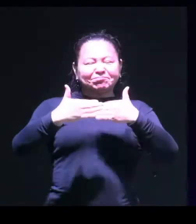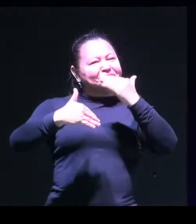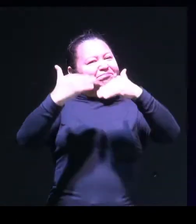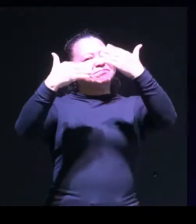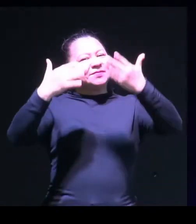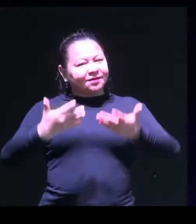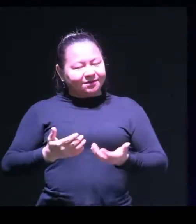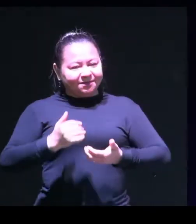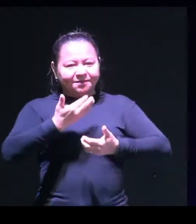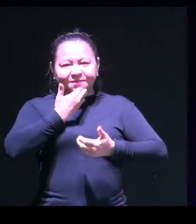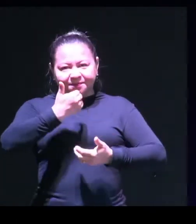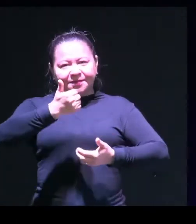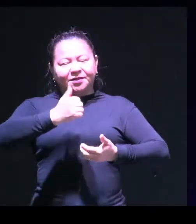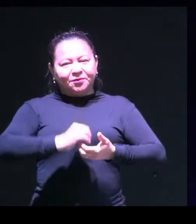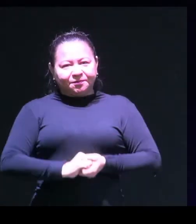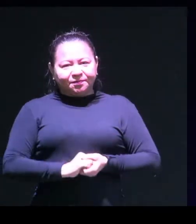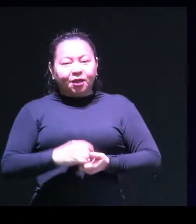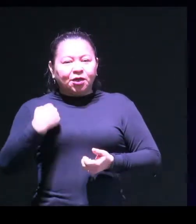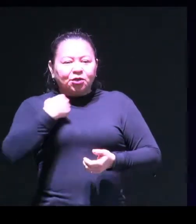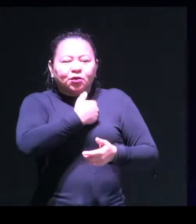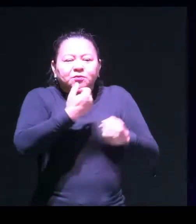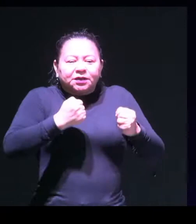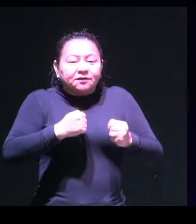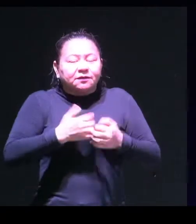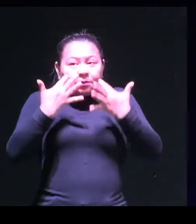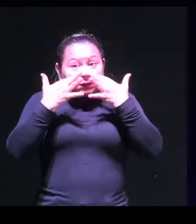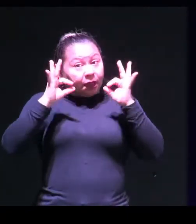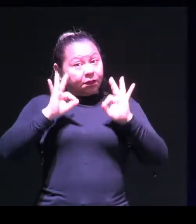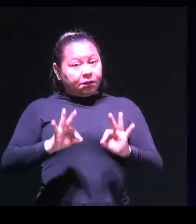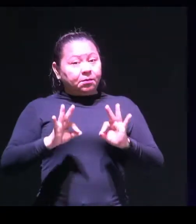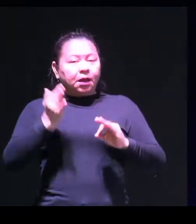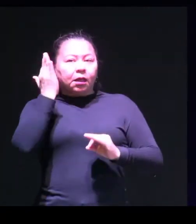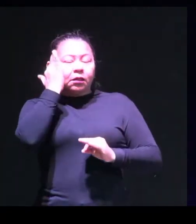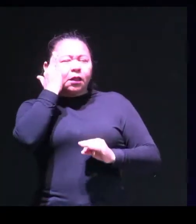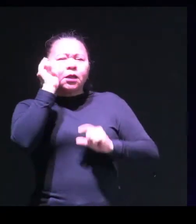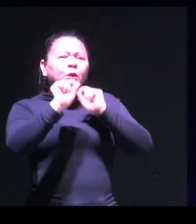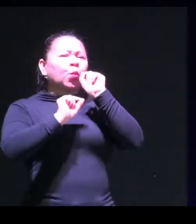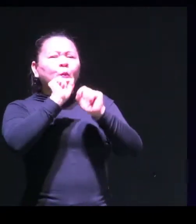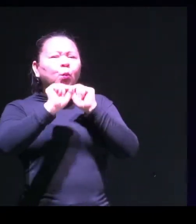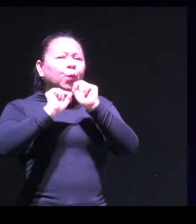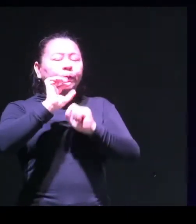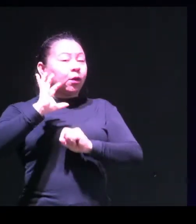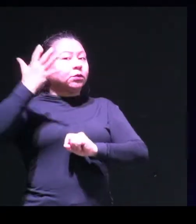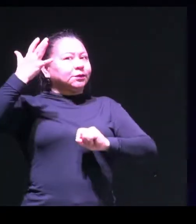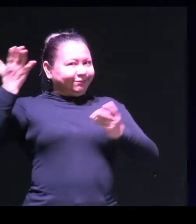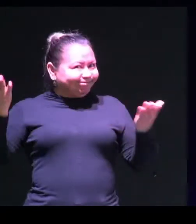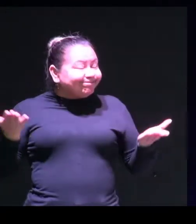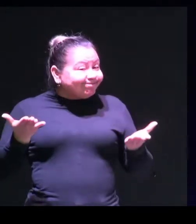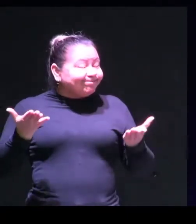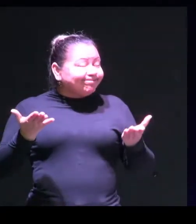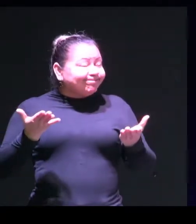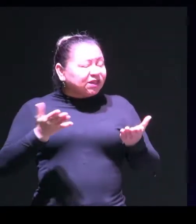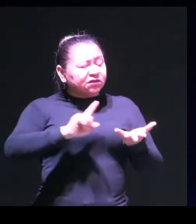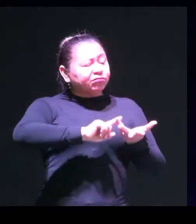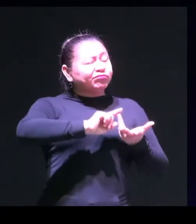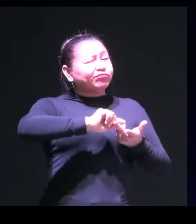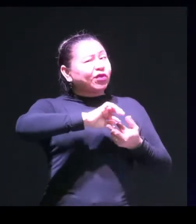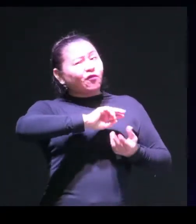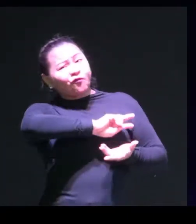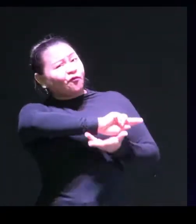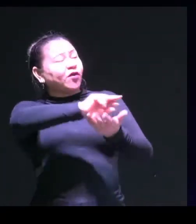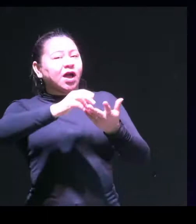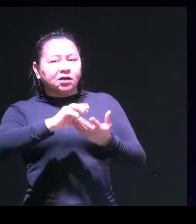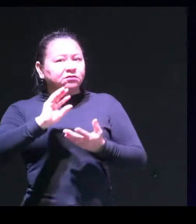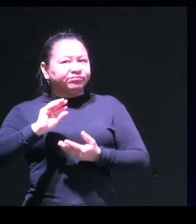aqui. Nós cristãos precisamos estar alertas para entender os sinais dos tempos, e são muitos os sinais. O texto que nós